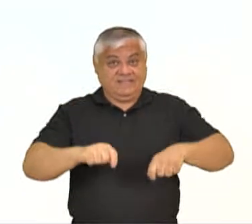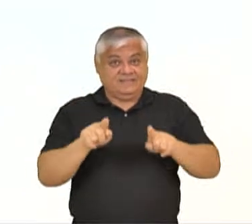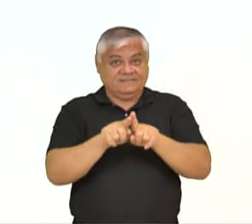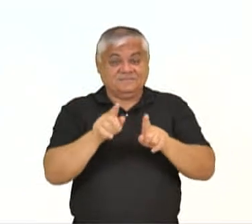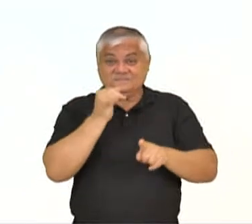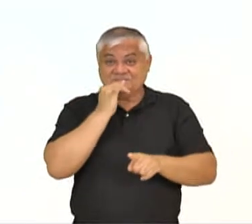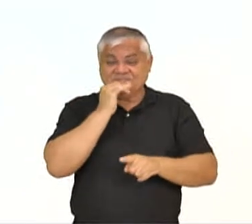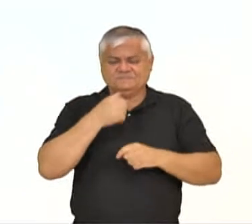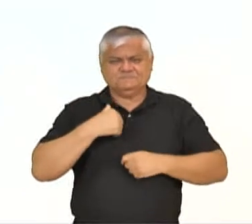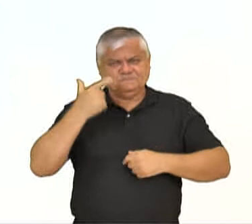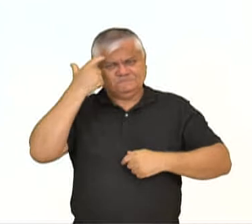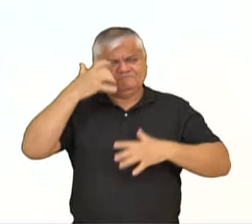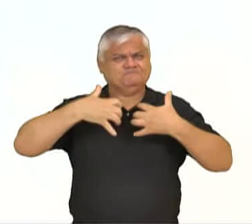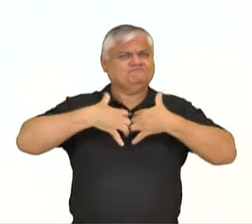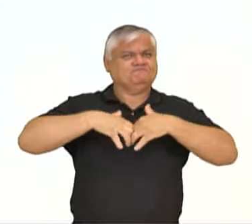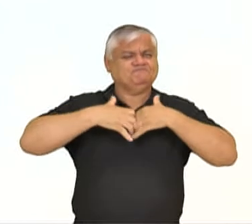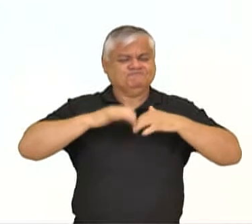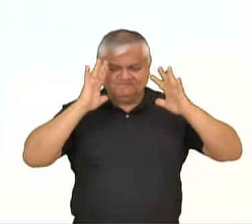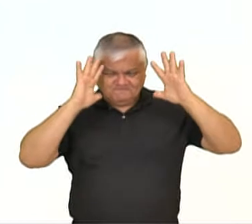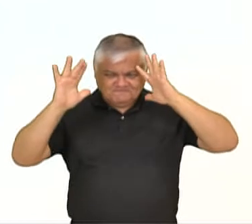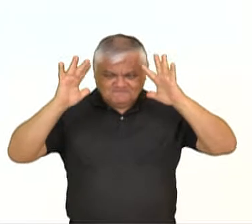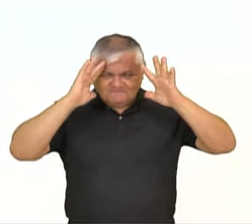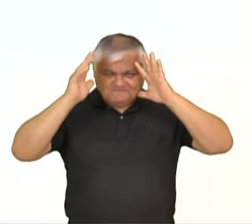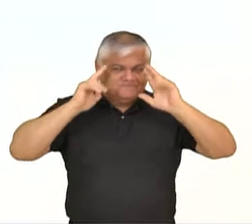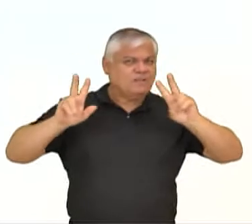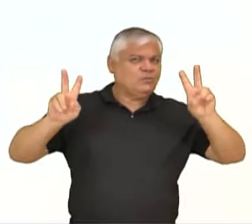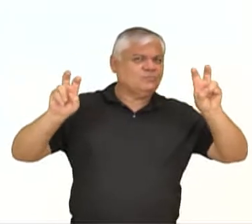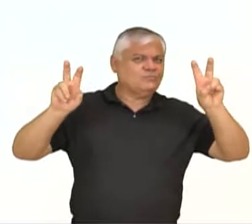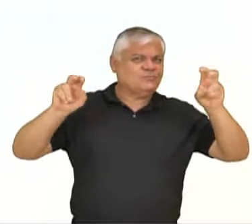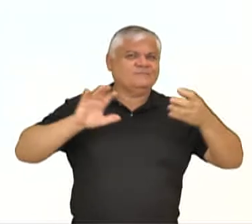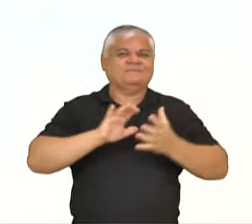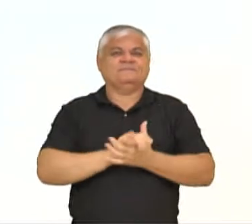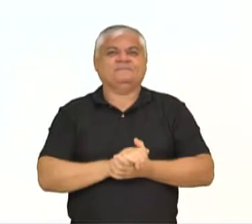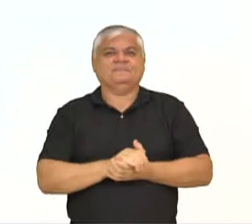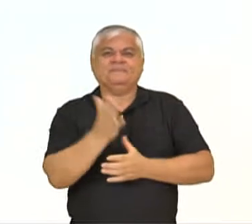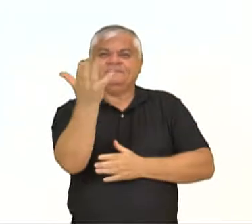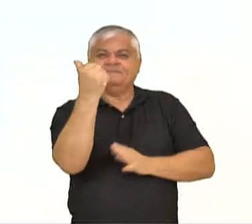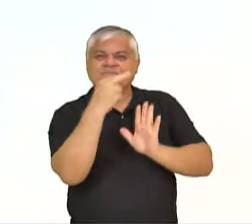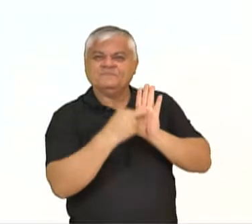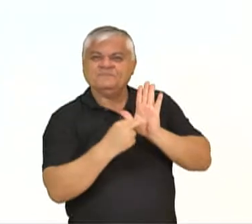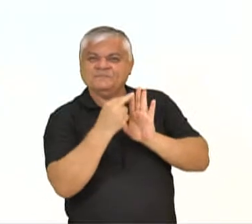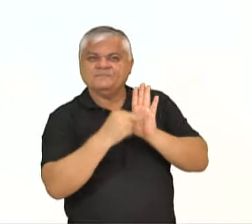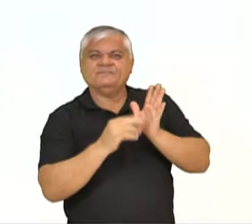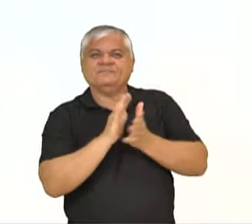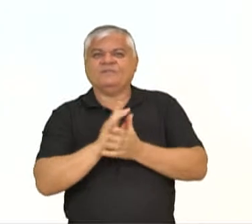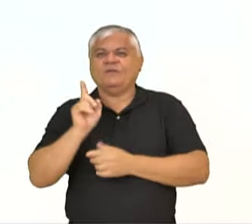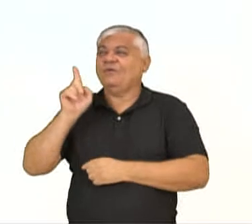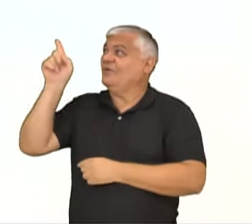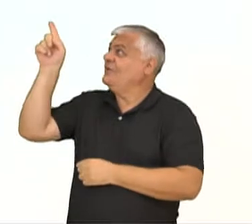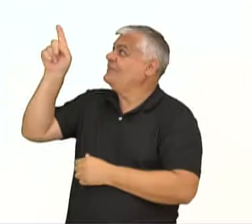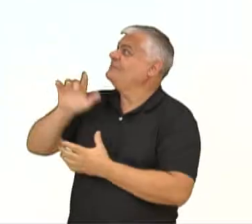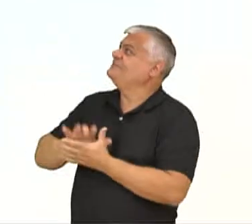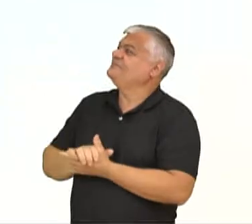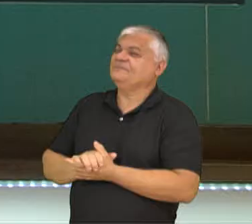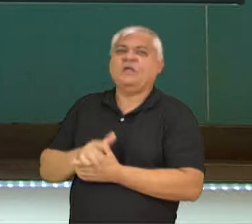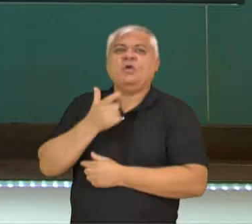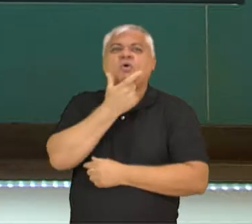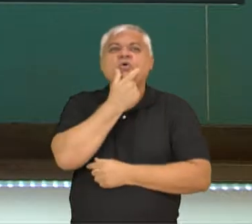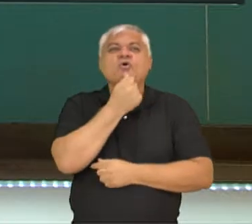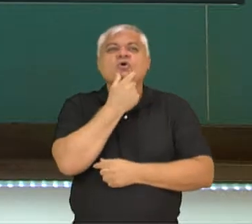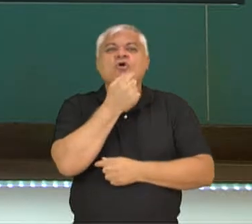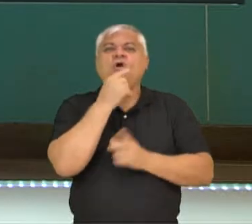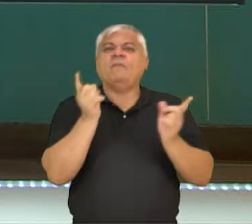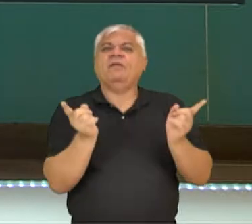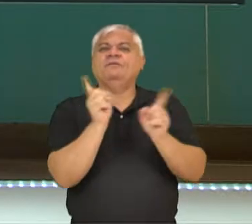uma reflexão sobre aquele assunto. Vamos à leitura? O Homem Trocado. Essa crônica é de